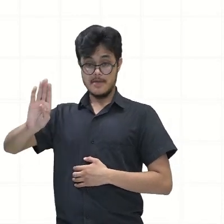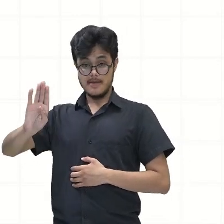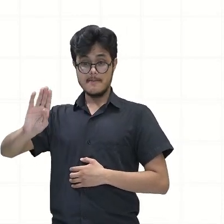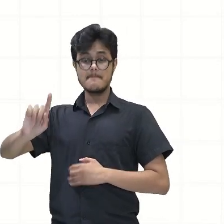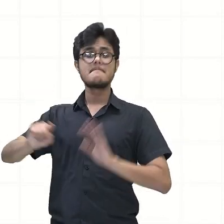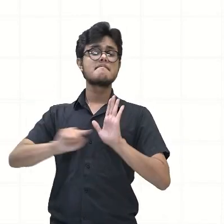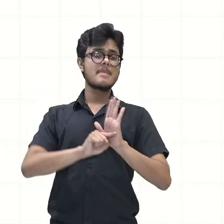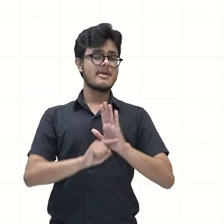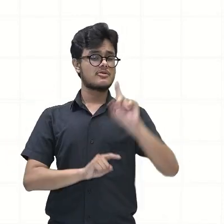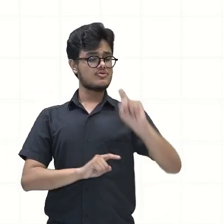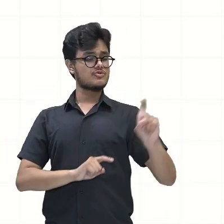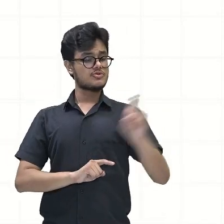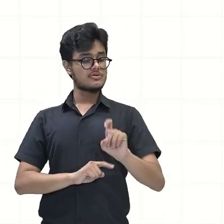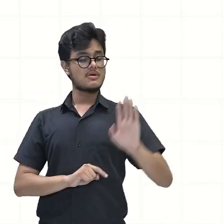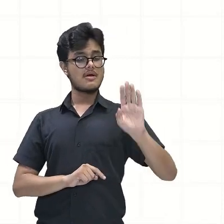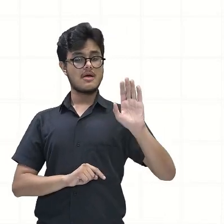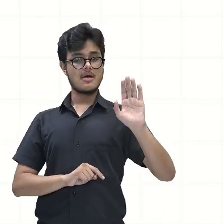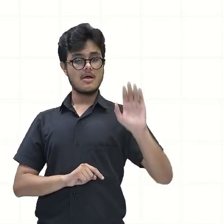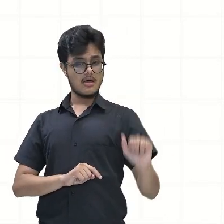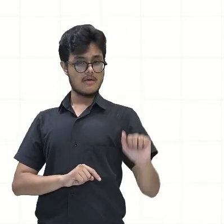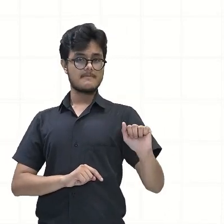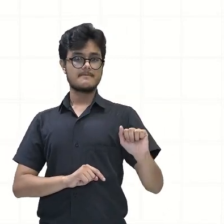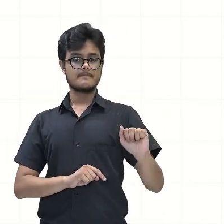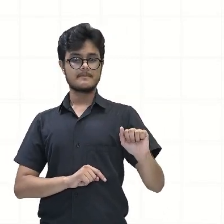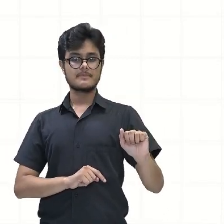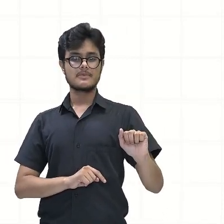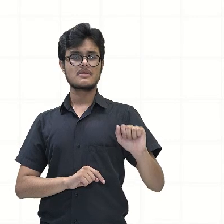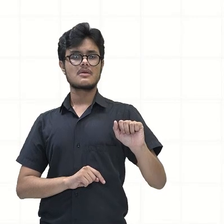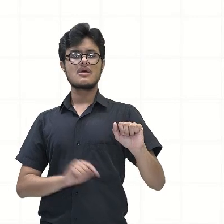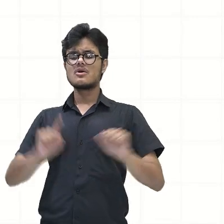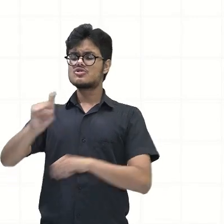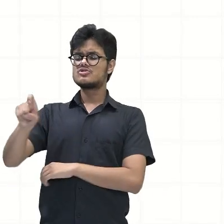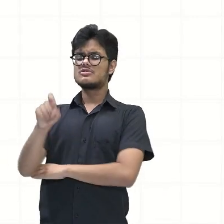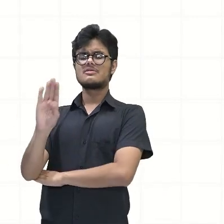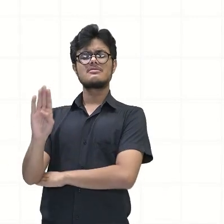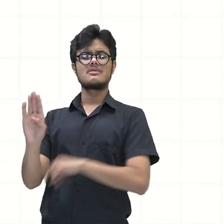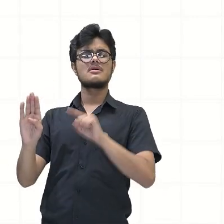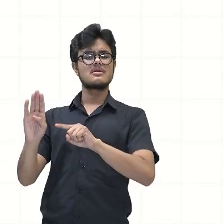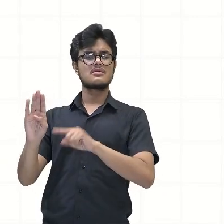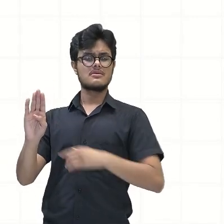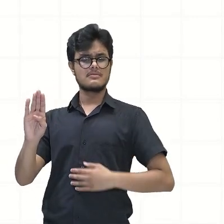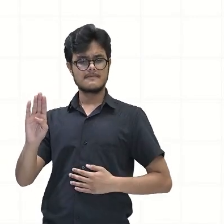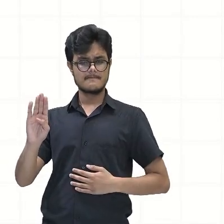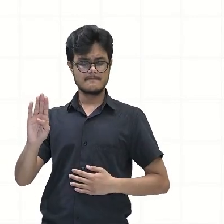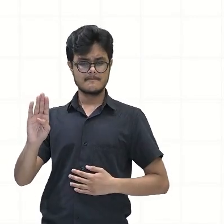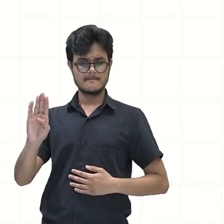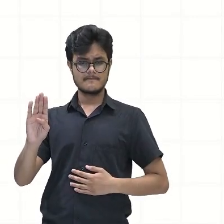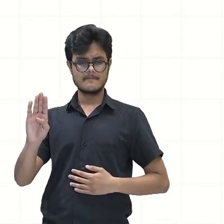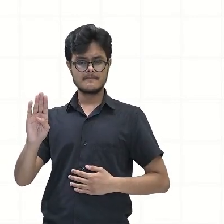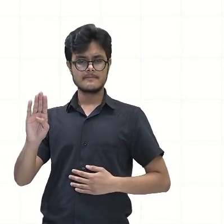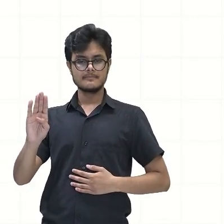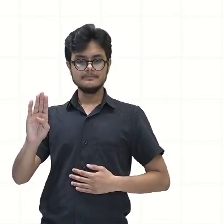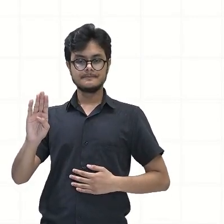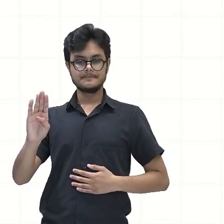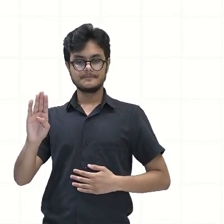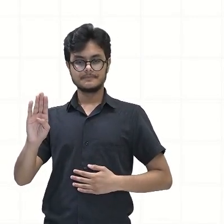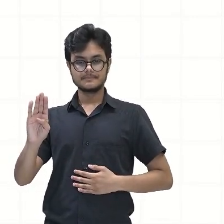menos x de A, né? Então, quem é x de B? É o x dentro do ponto